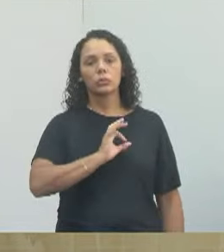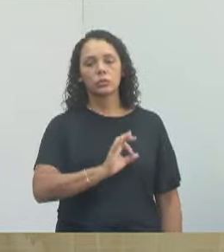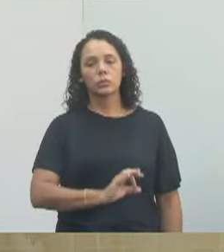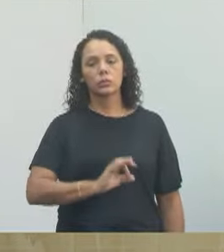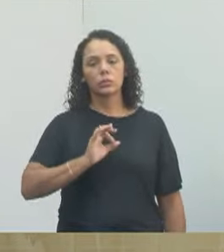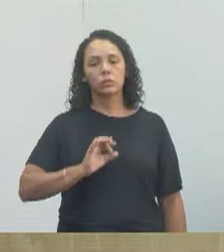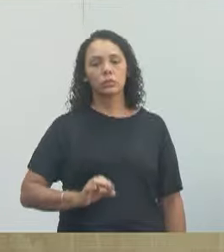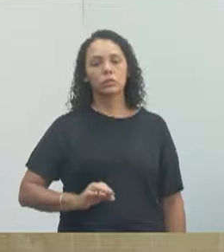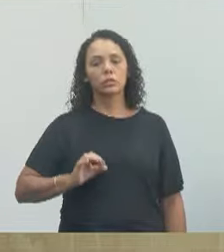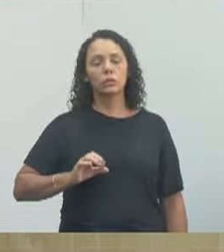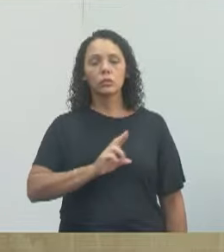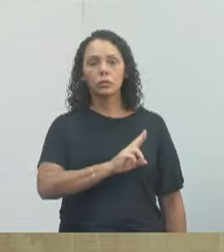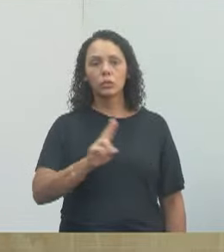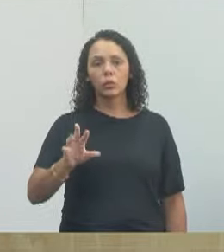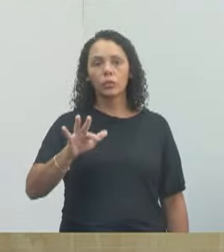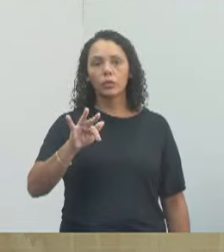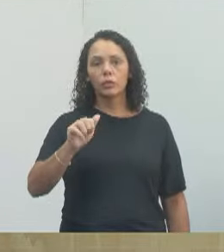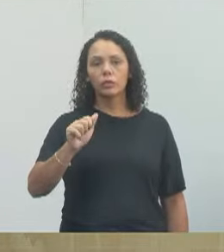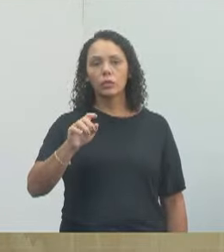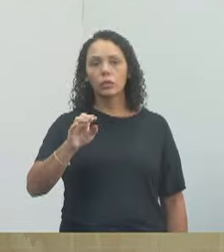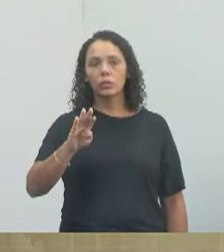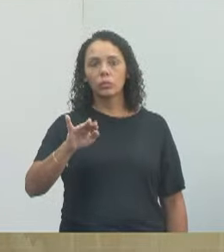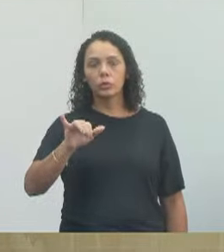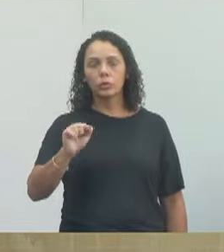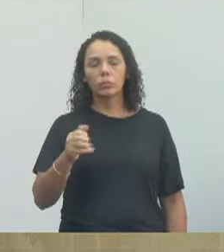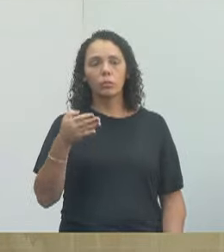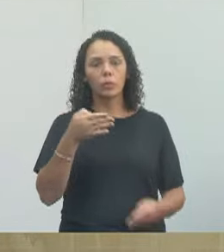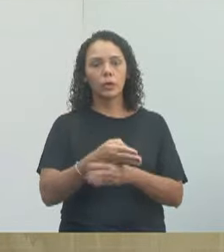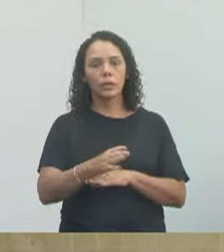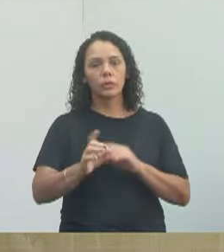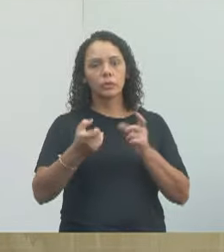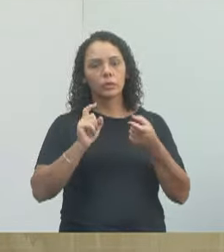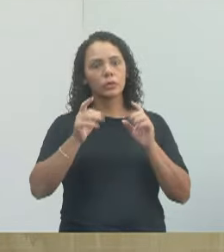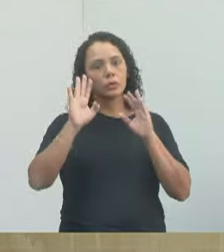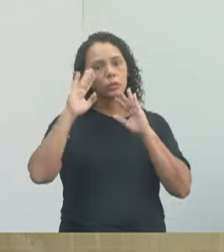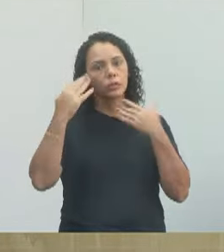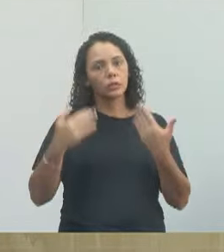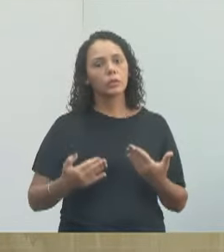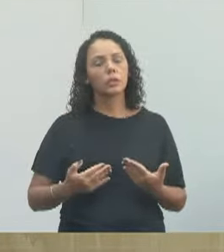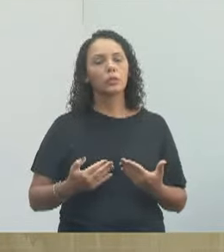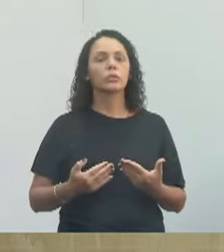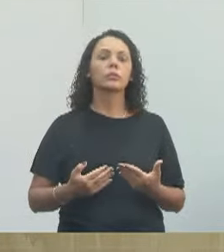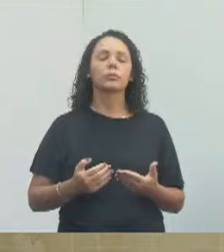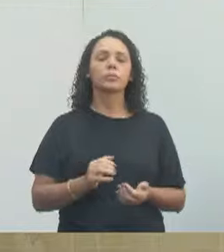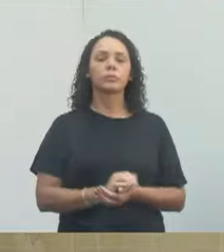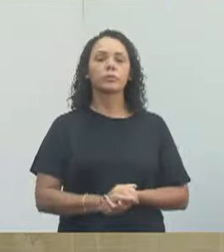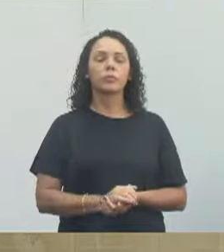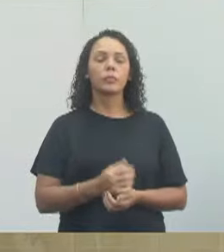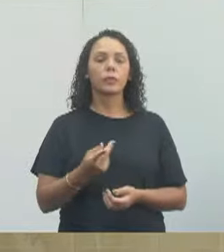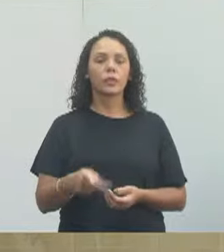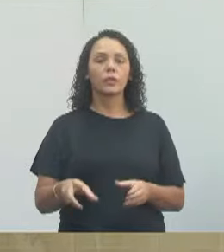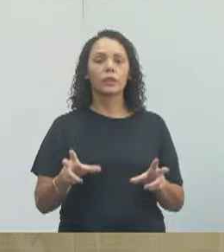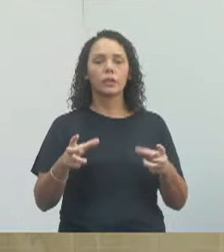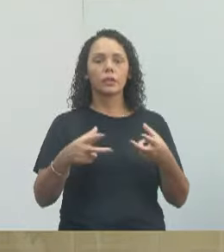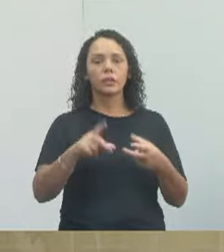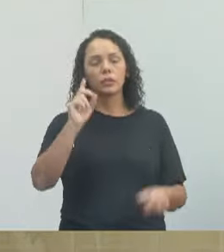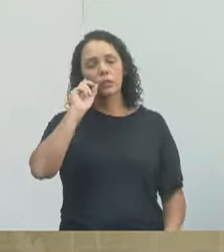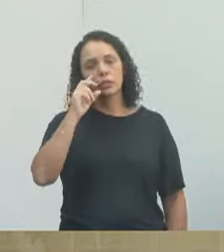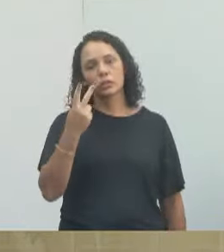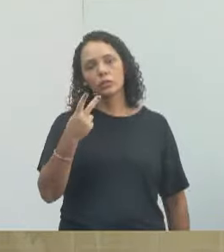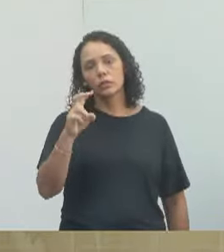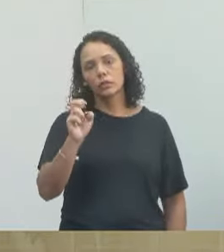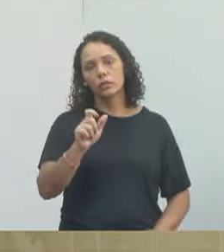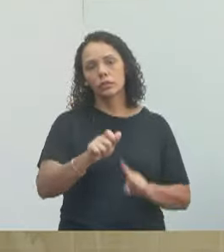participações na sessão solene em homenagem aos Desbravadores Luzeiro do Vale realizado nessa casa Legislativa em 25 de Abril do